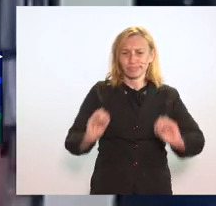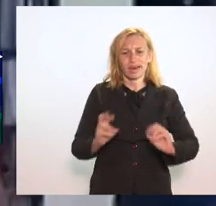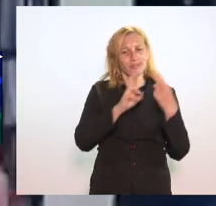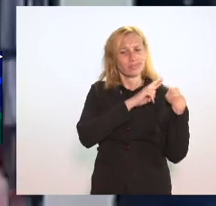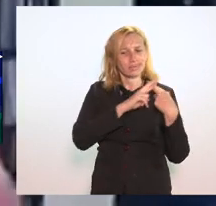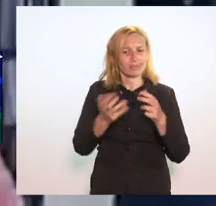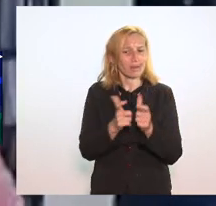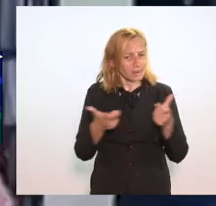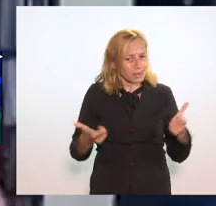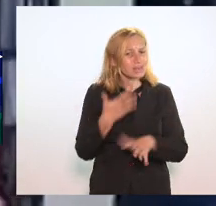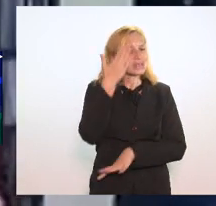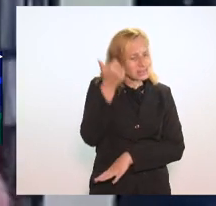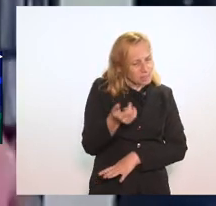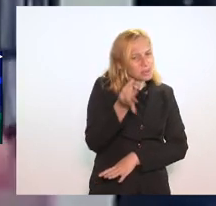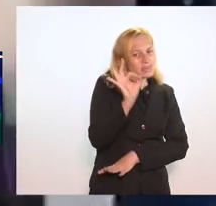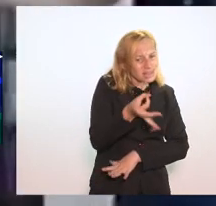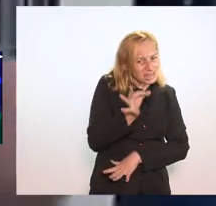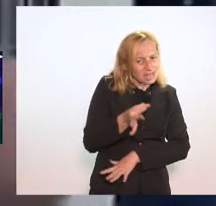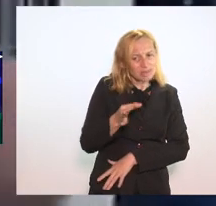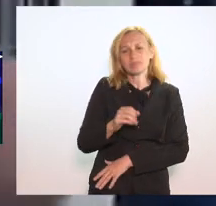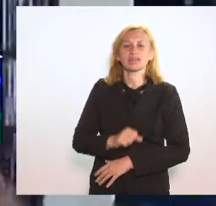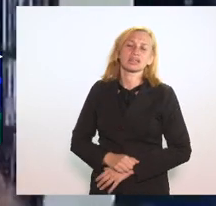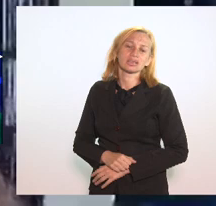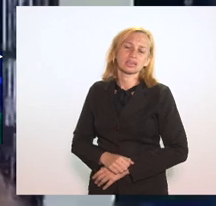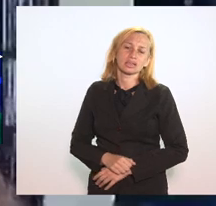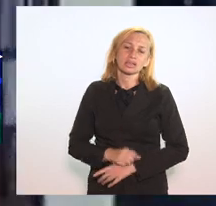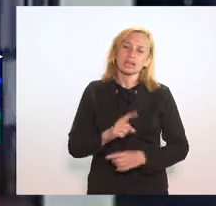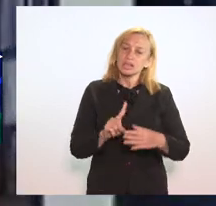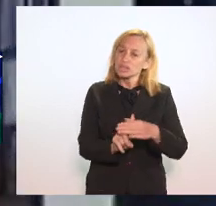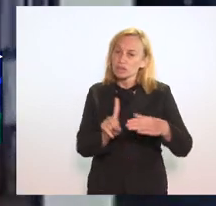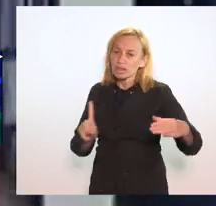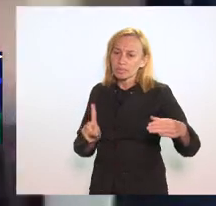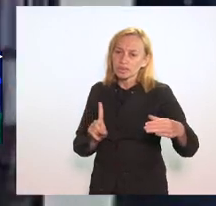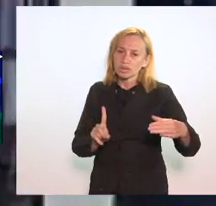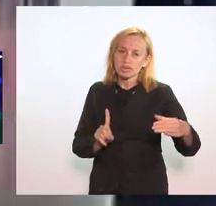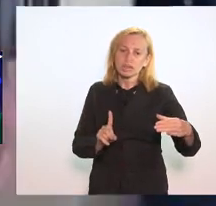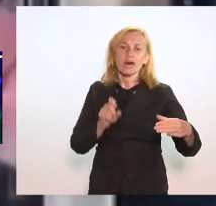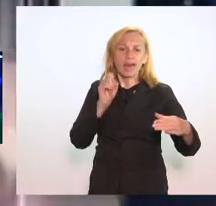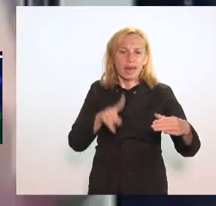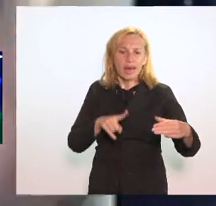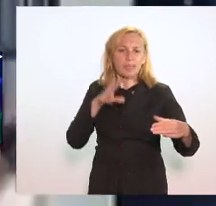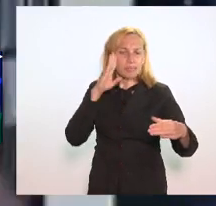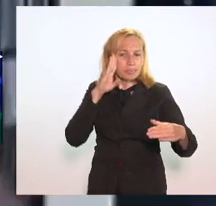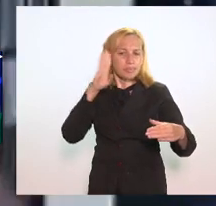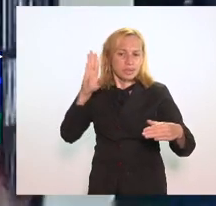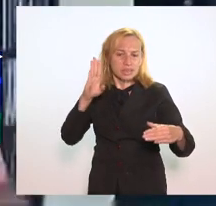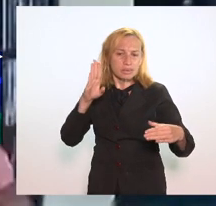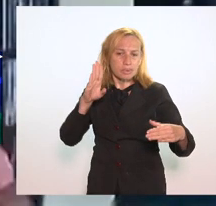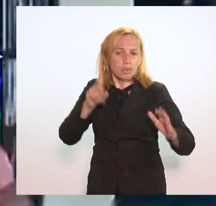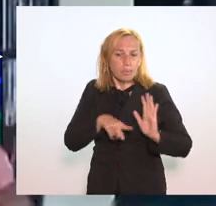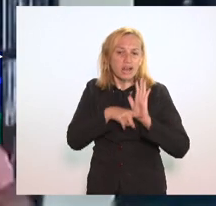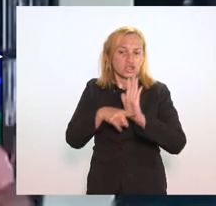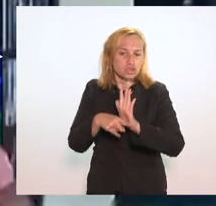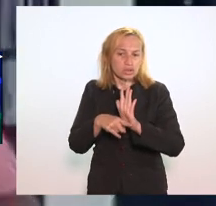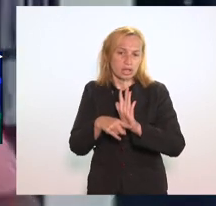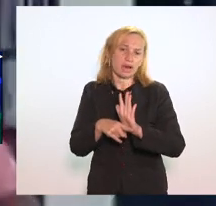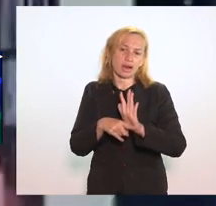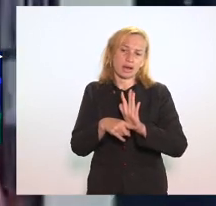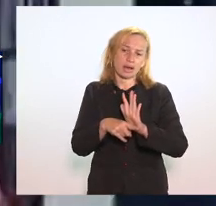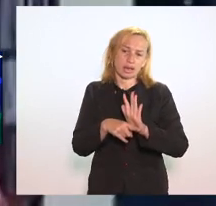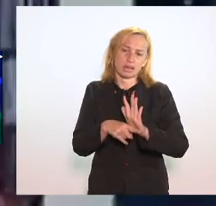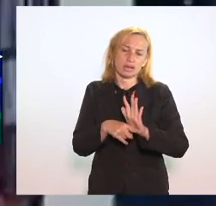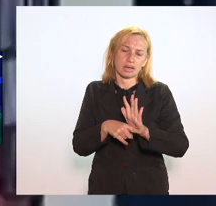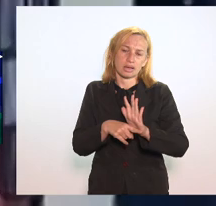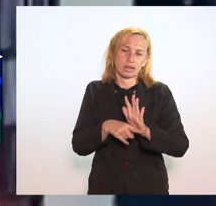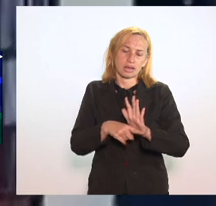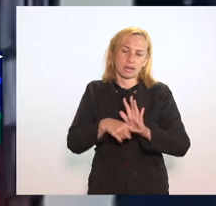nós sabemos perfeitamente que o isolamento social em contribuir de forma efetiva para esse